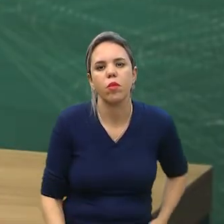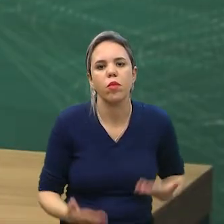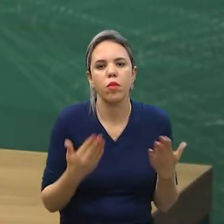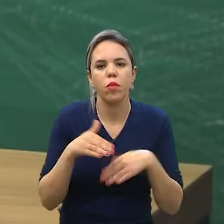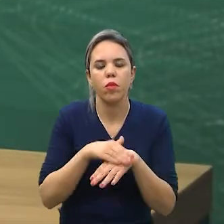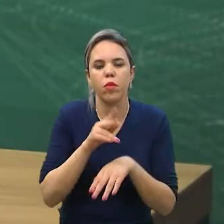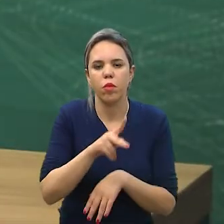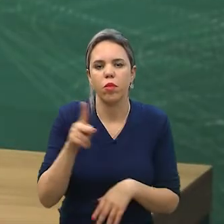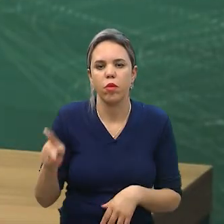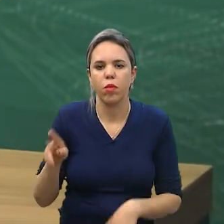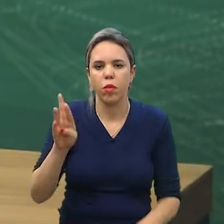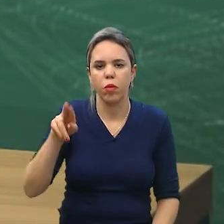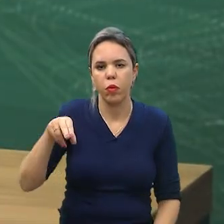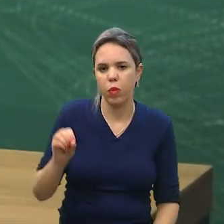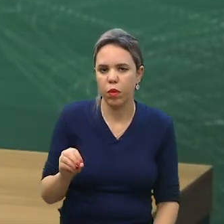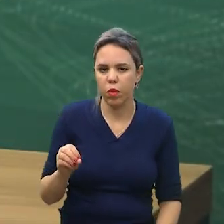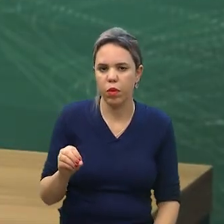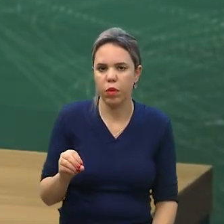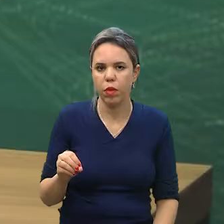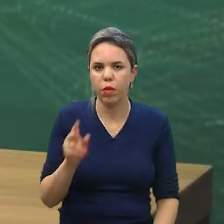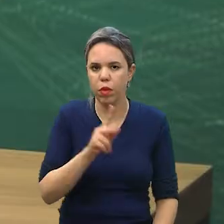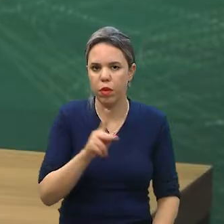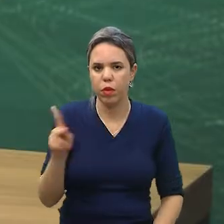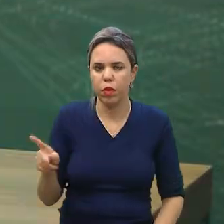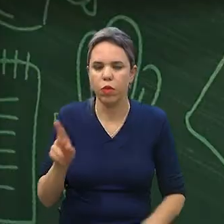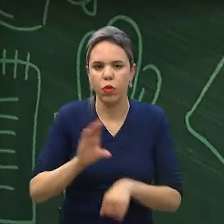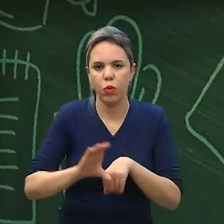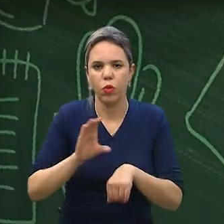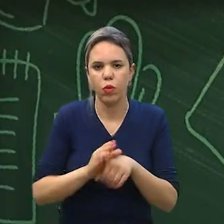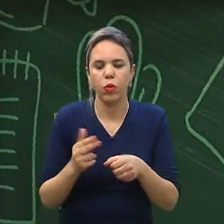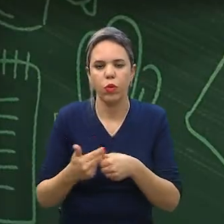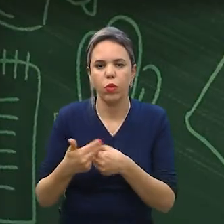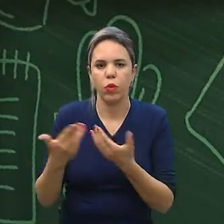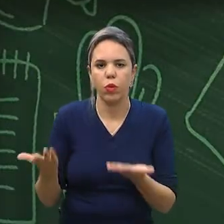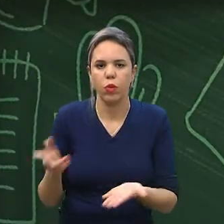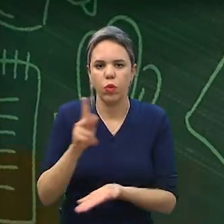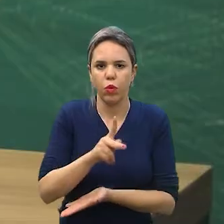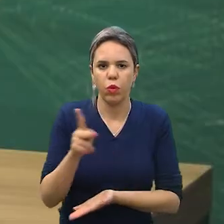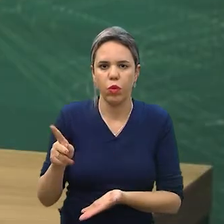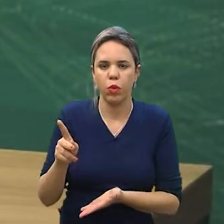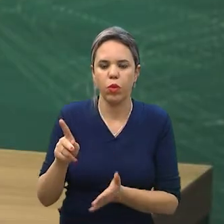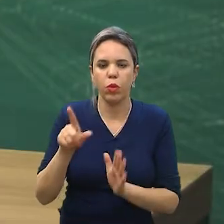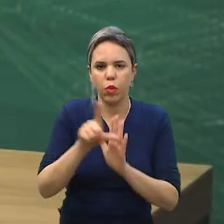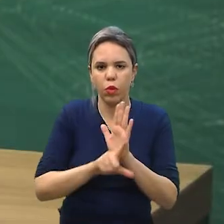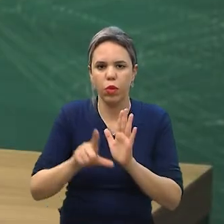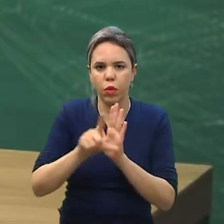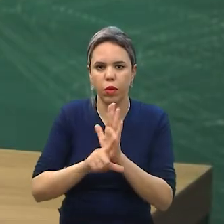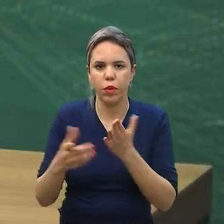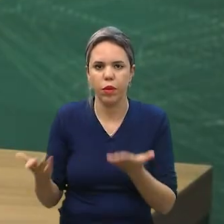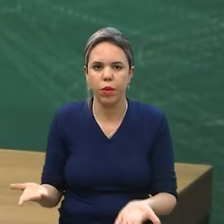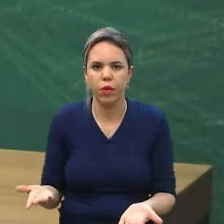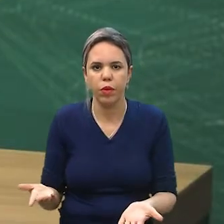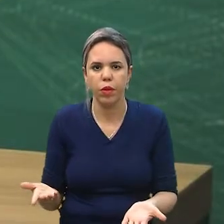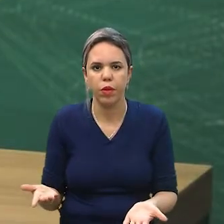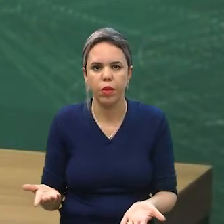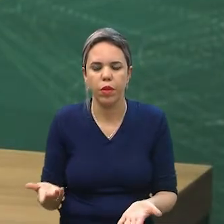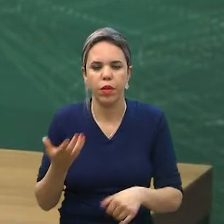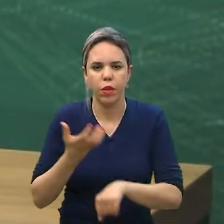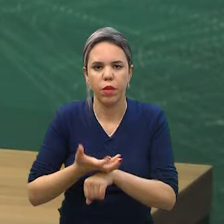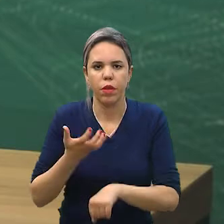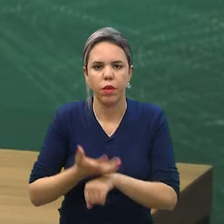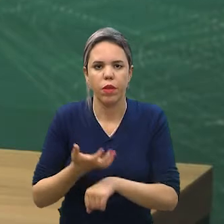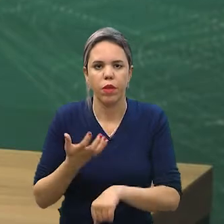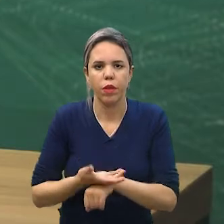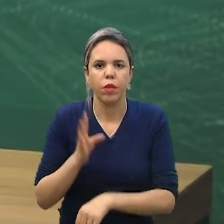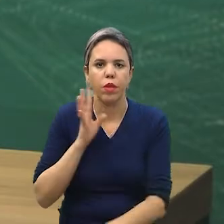papo. O professor Bruno Santos, não é? Que é professor do cursinho da Unicamp, professor de literatura. É uma